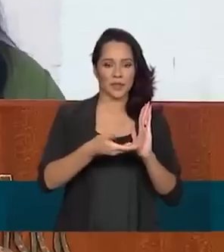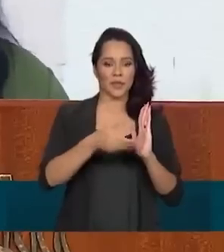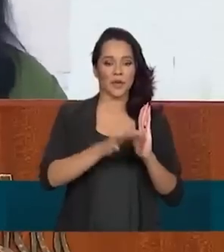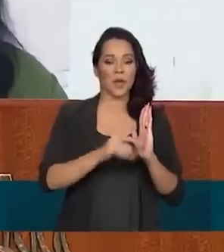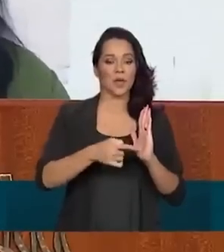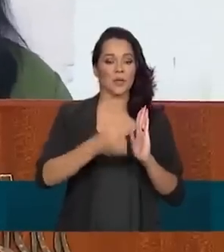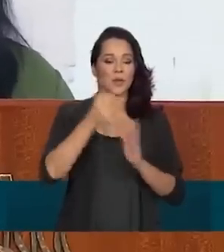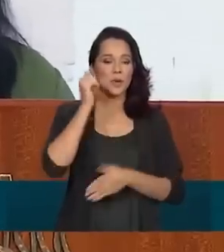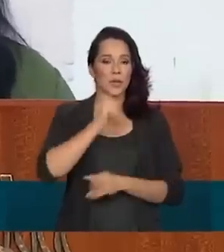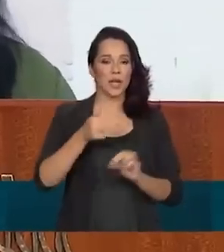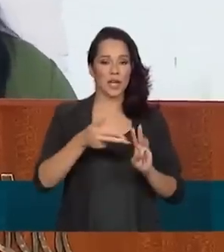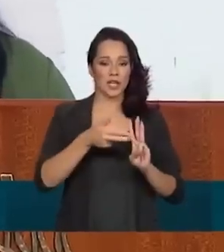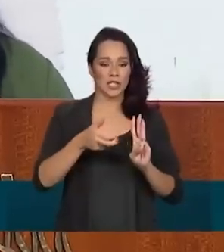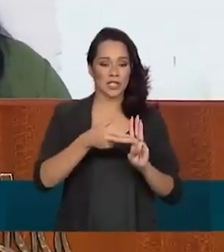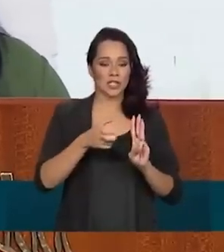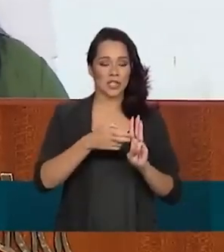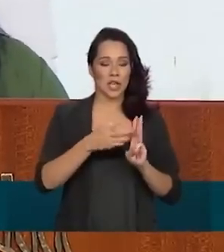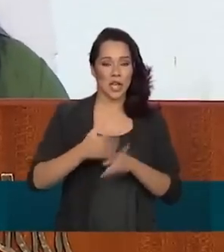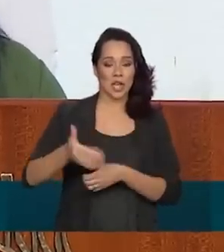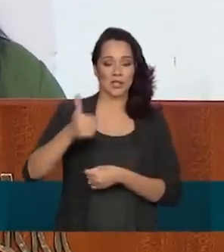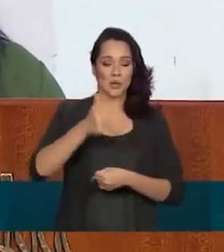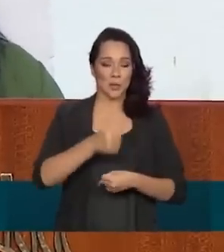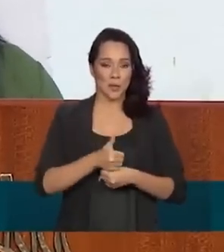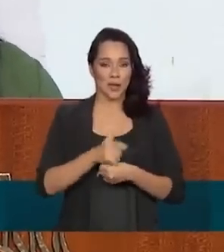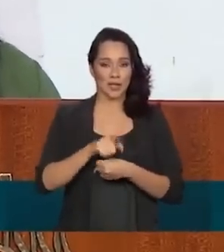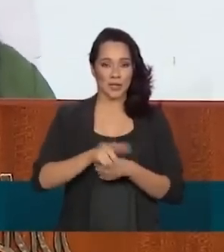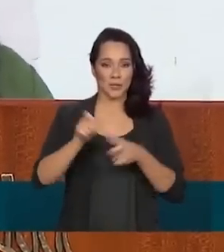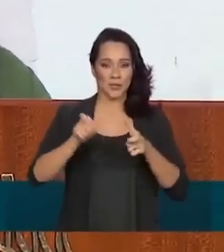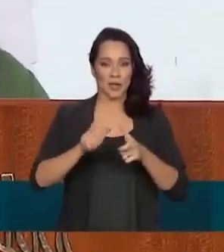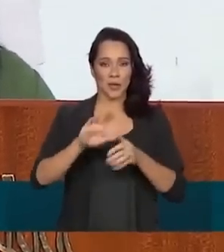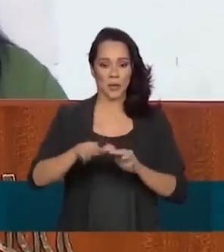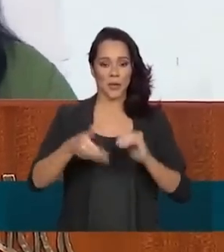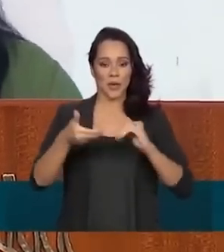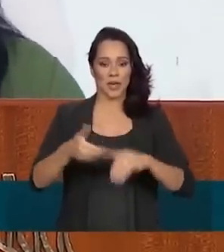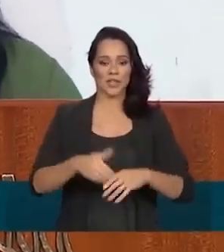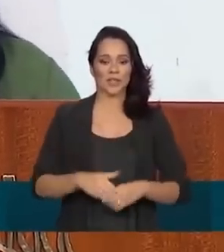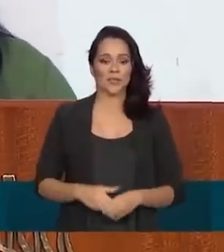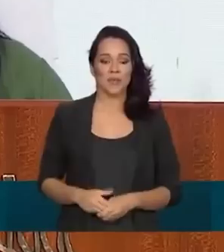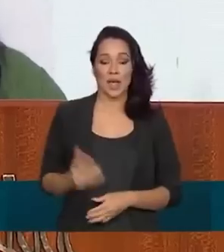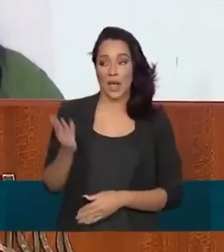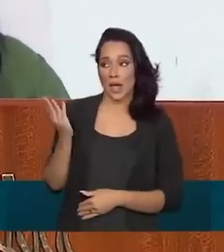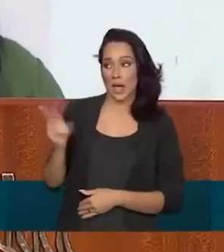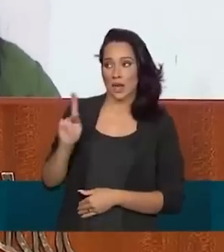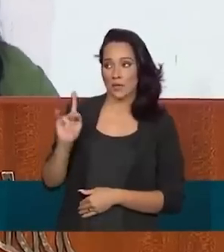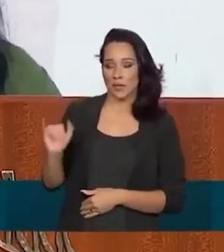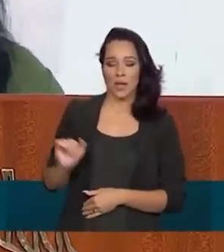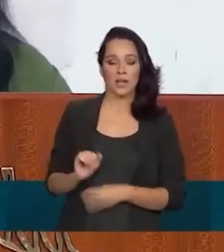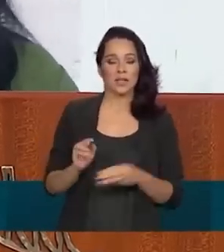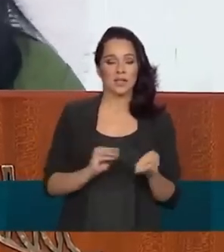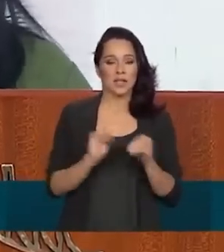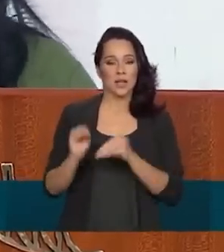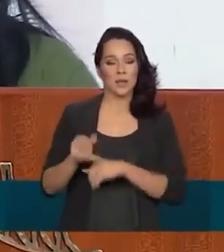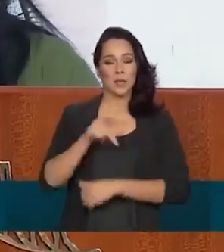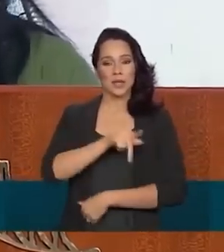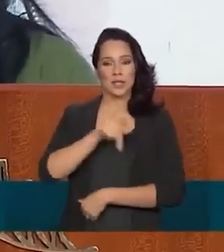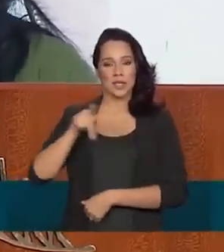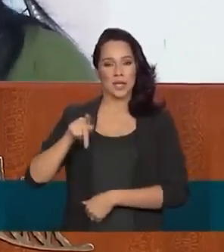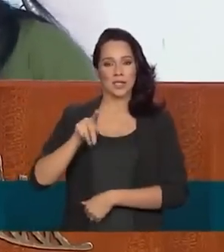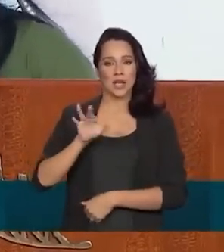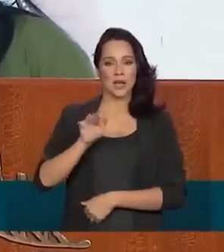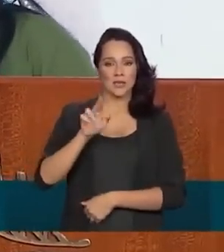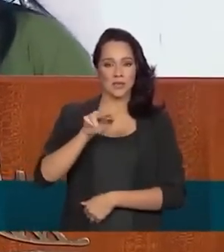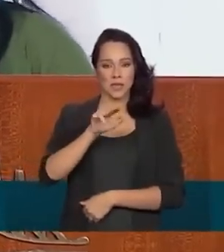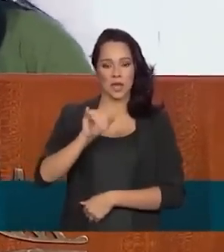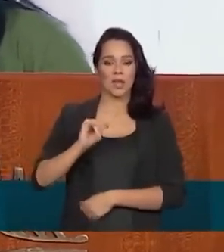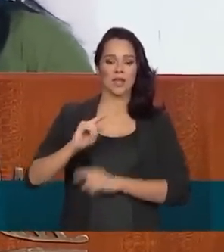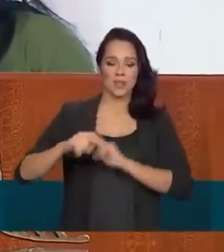como a primeira mulher indígena a ocupar esse lugar no Congresso, ela vai passar a presidir a FUNAI